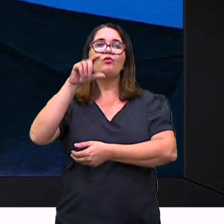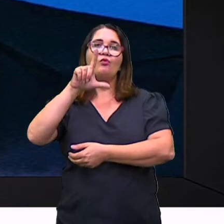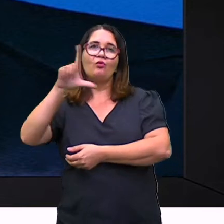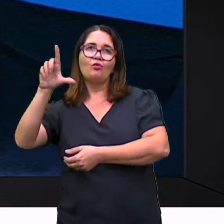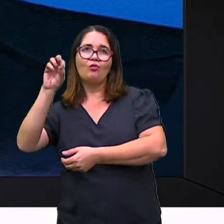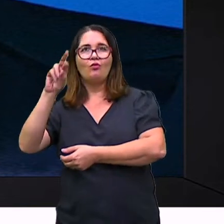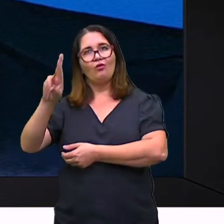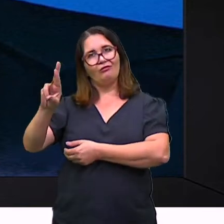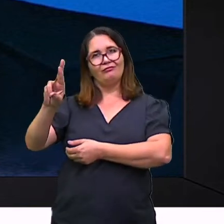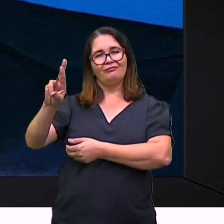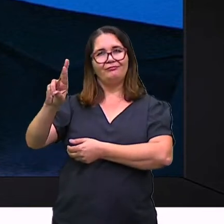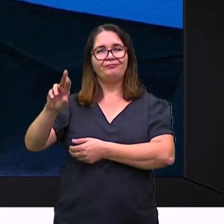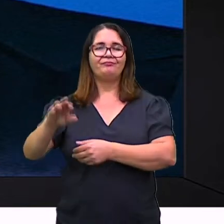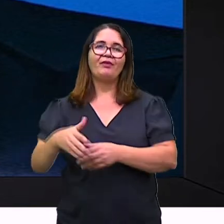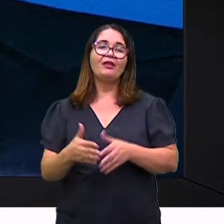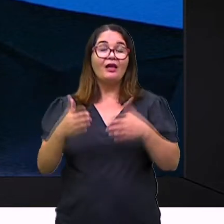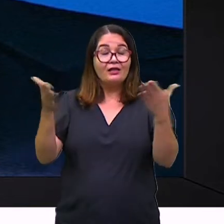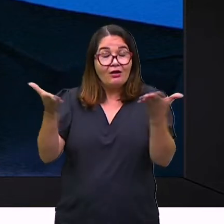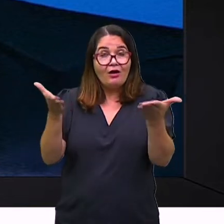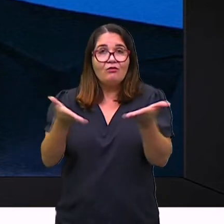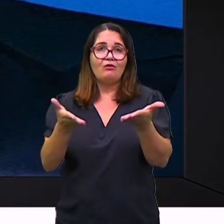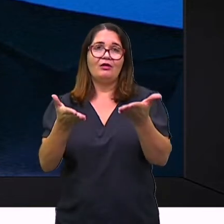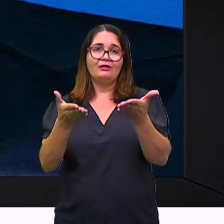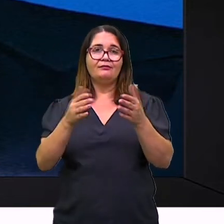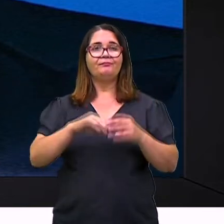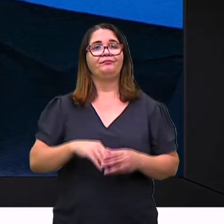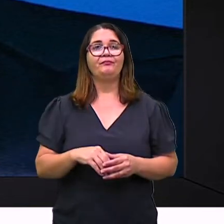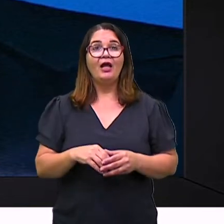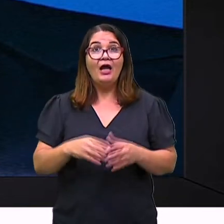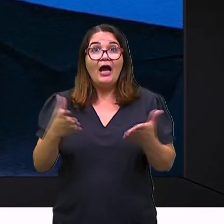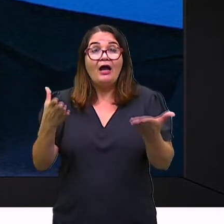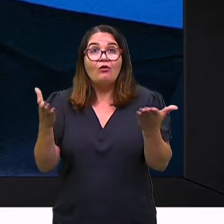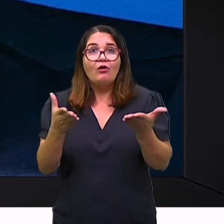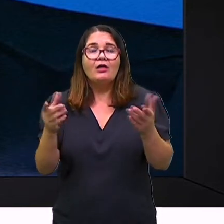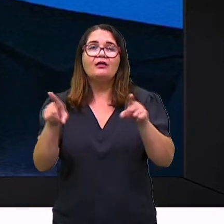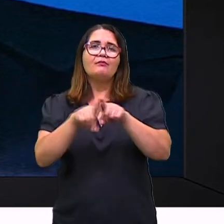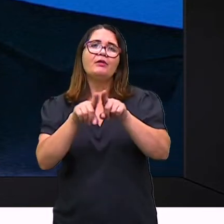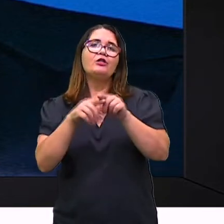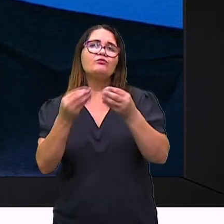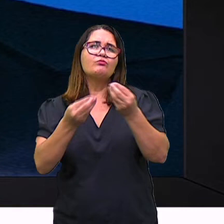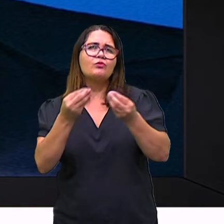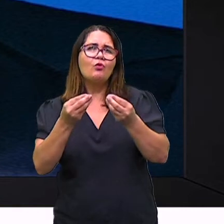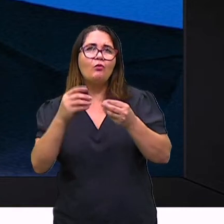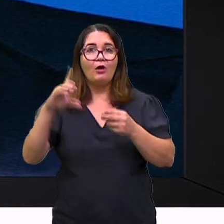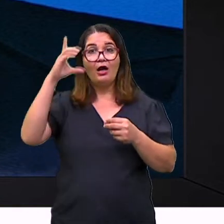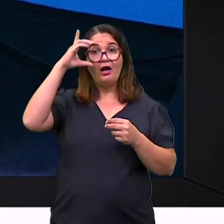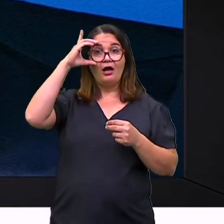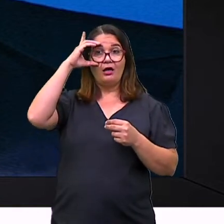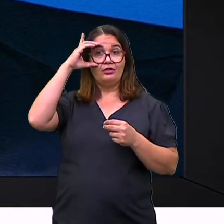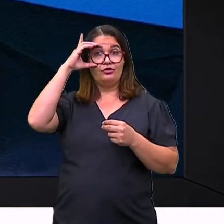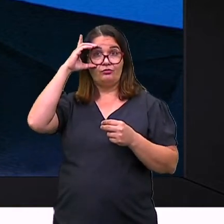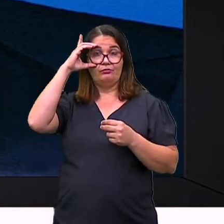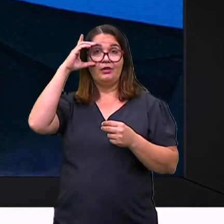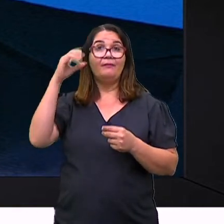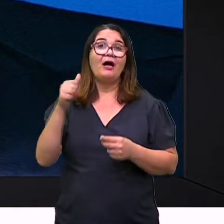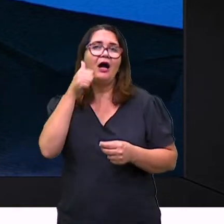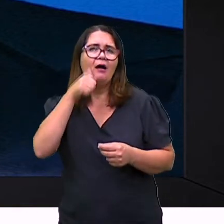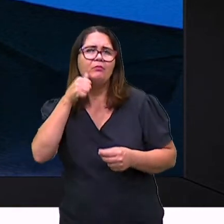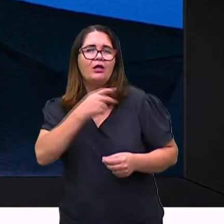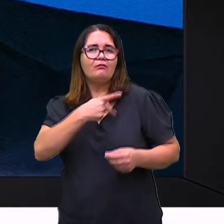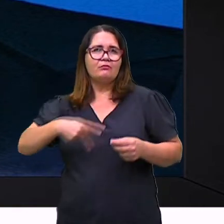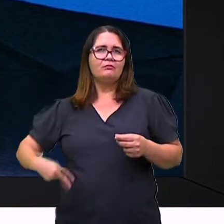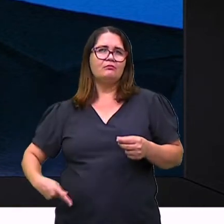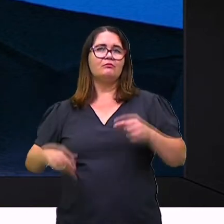de Mello. Então, voltando aqui, né, sobre a cassação de Dilma Rousseff, então, foram 61 votos